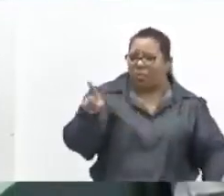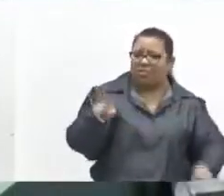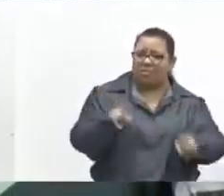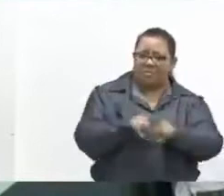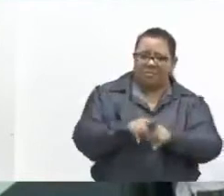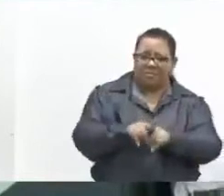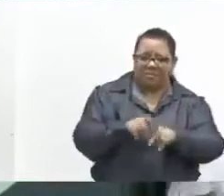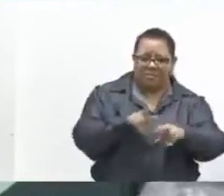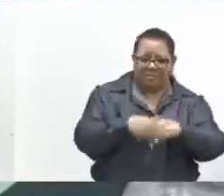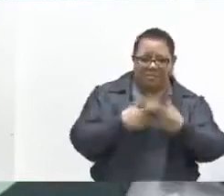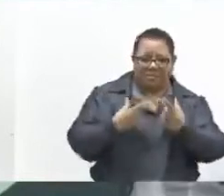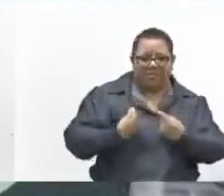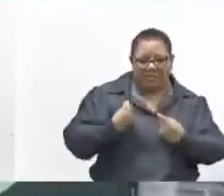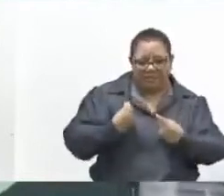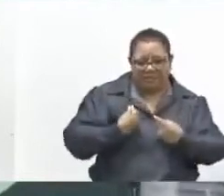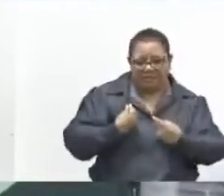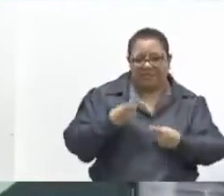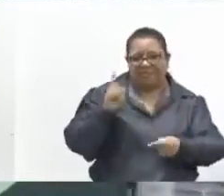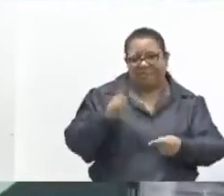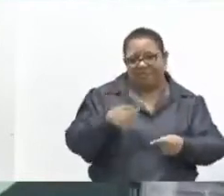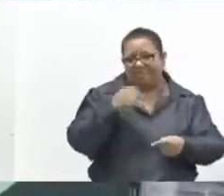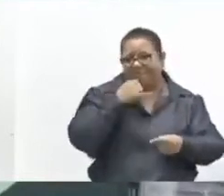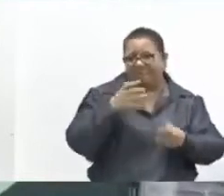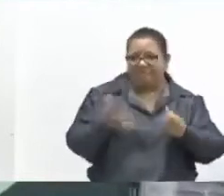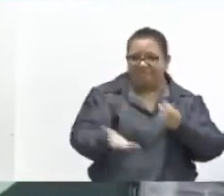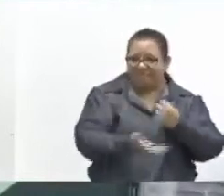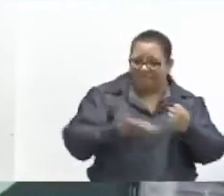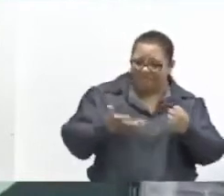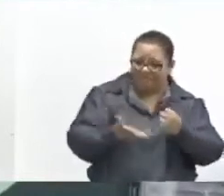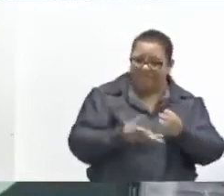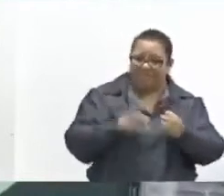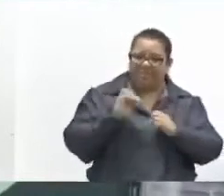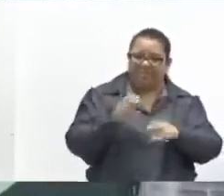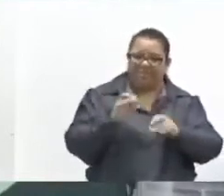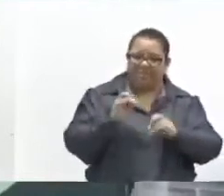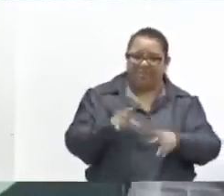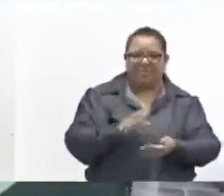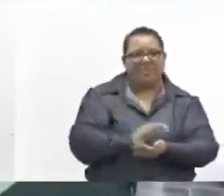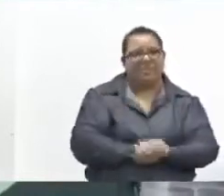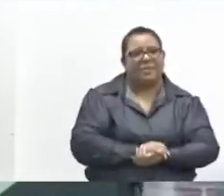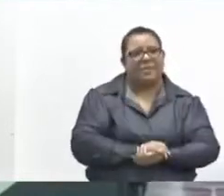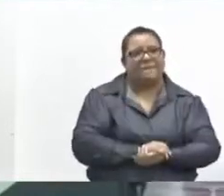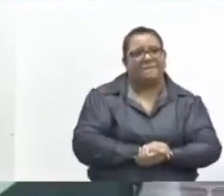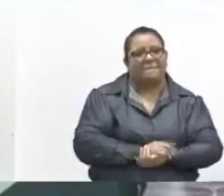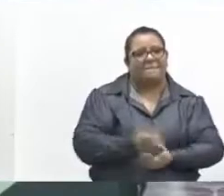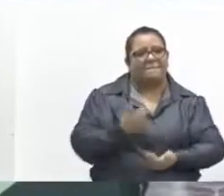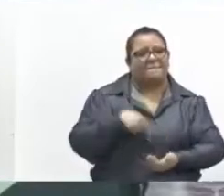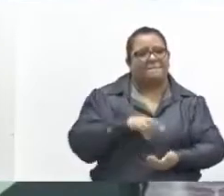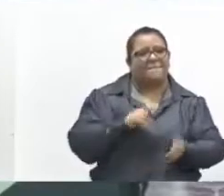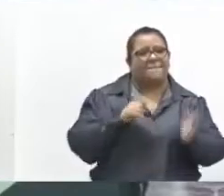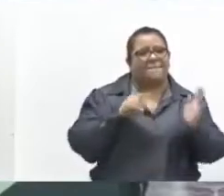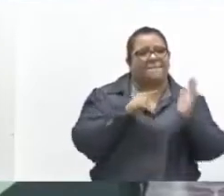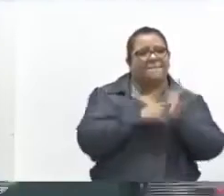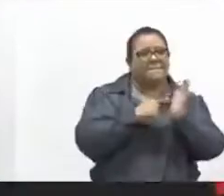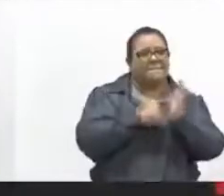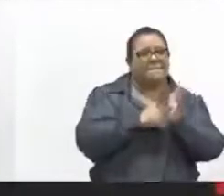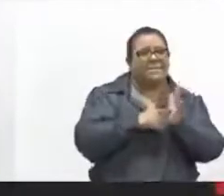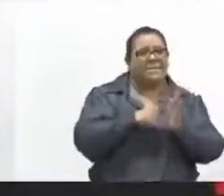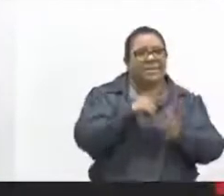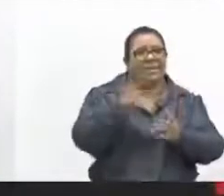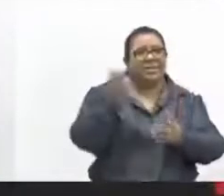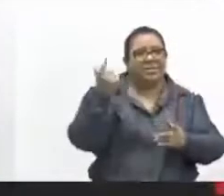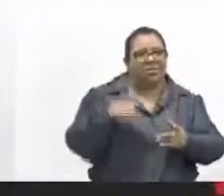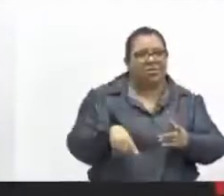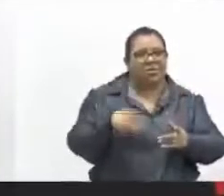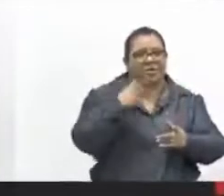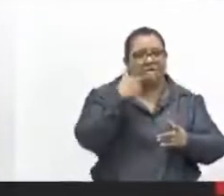essa participação de grêmios estudantis na rede básica de educação. Nós temos o objeto também, que aí a gente repete um pouco do